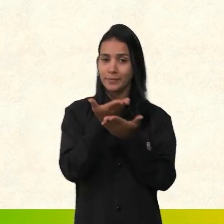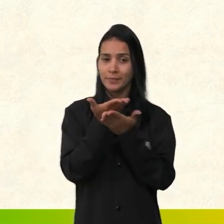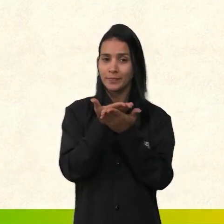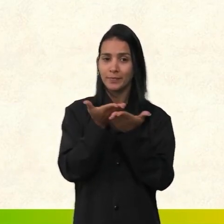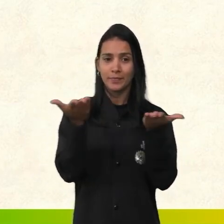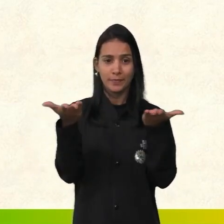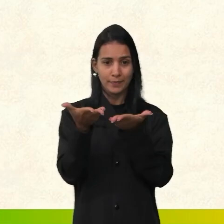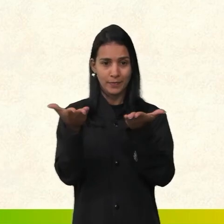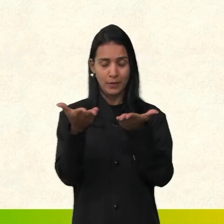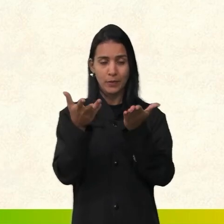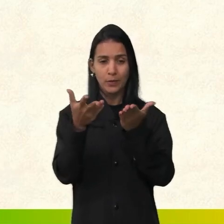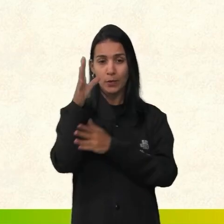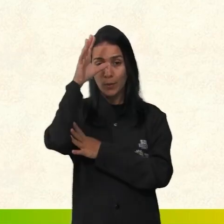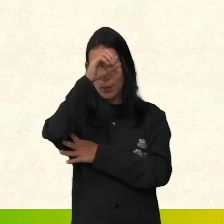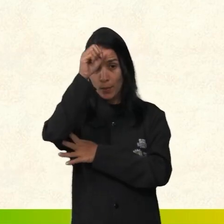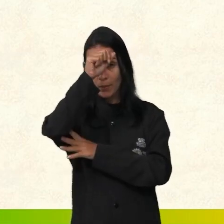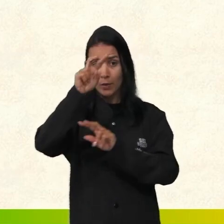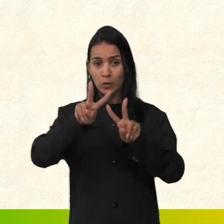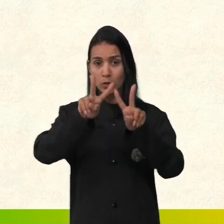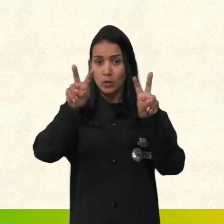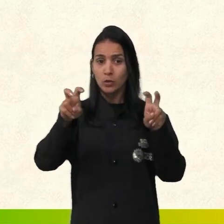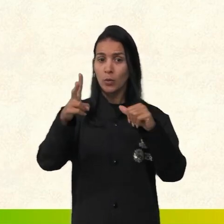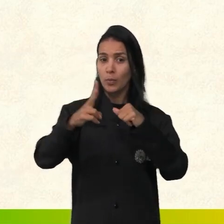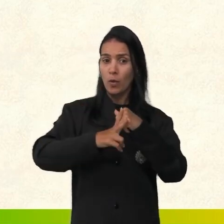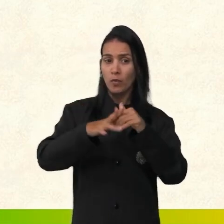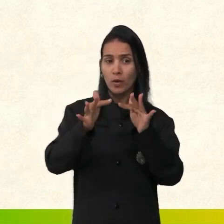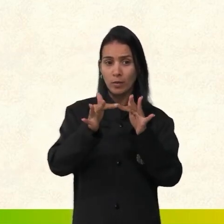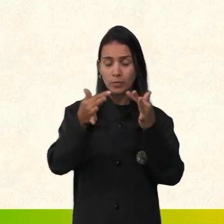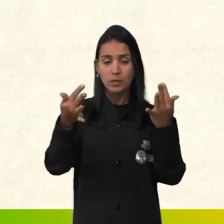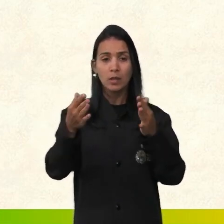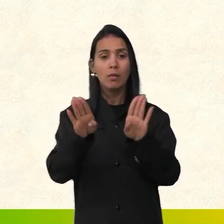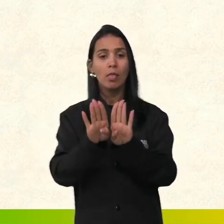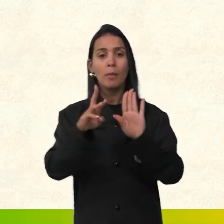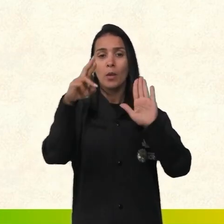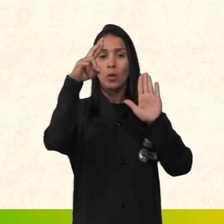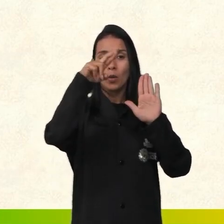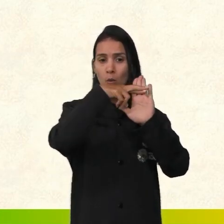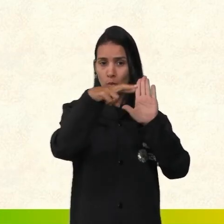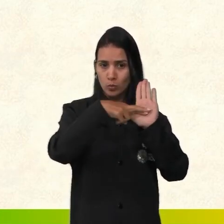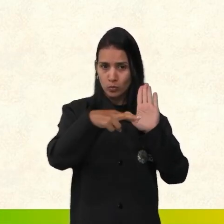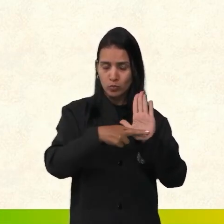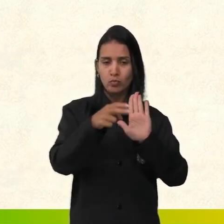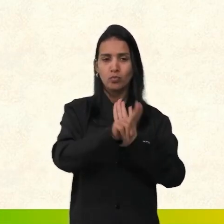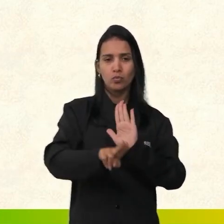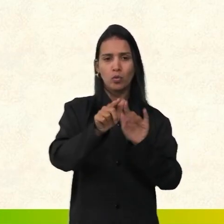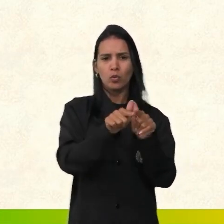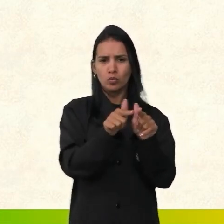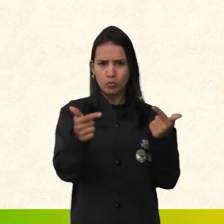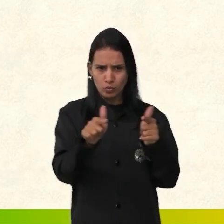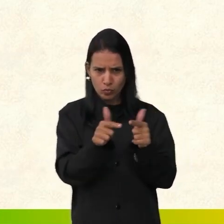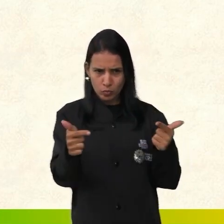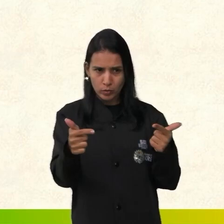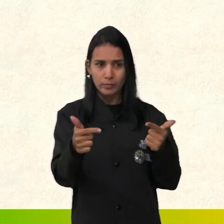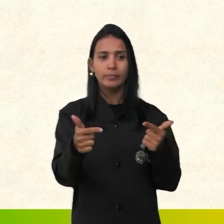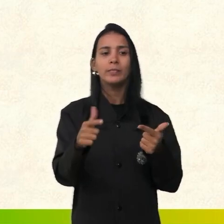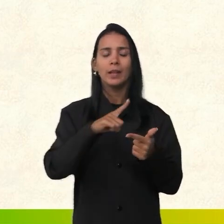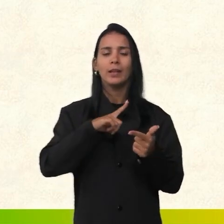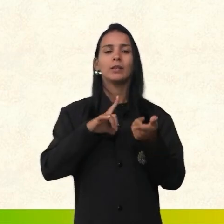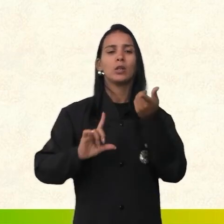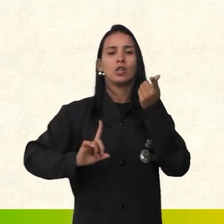aprendemos sobre o Simple Past e suas regras de uso gramatical. Também fizemos algumas